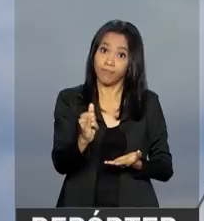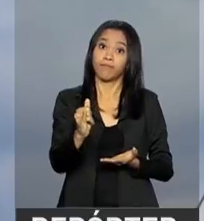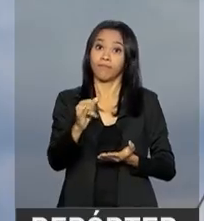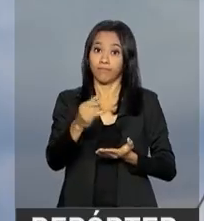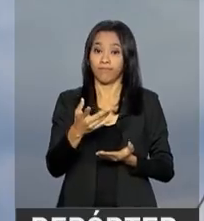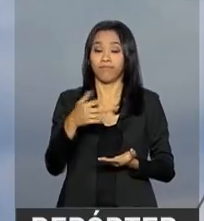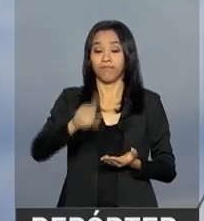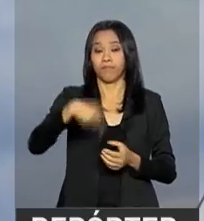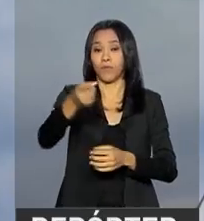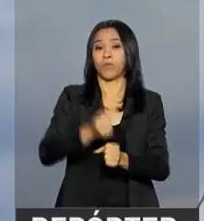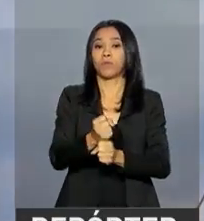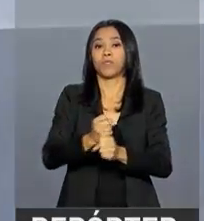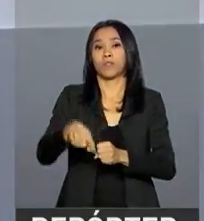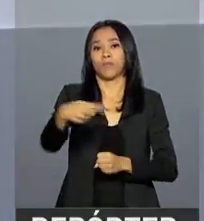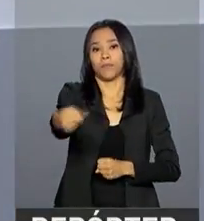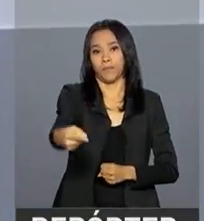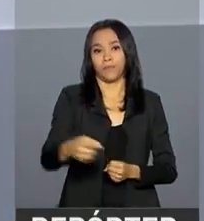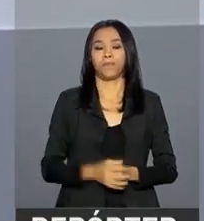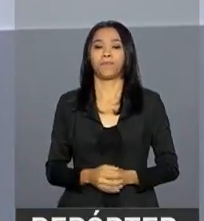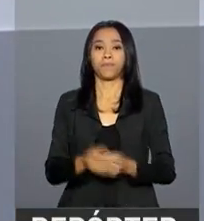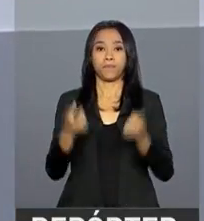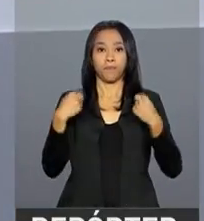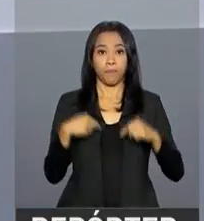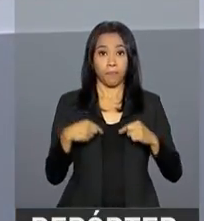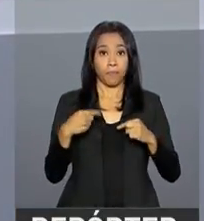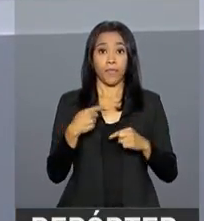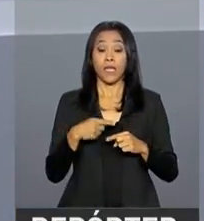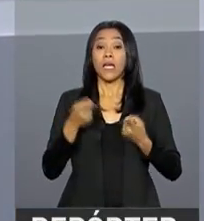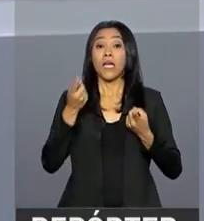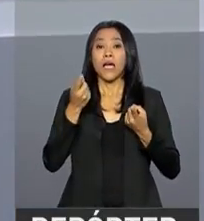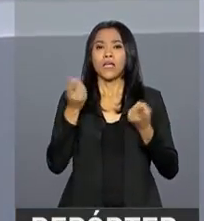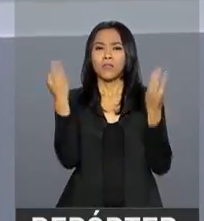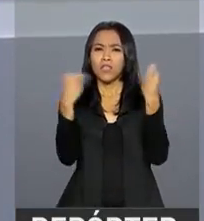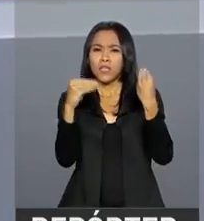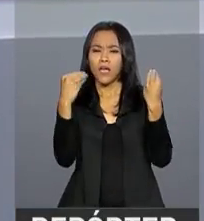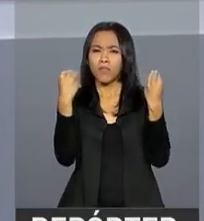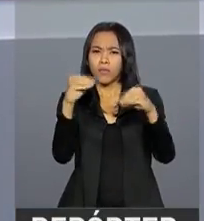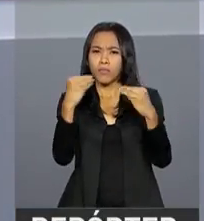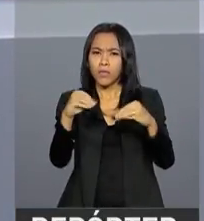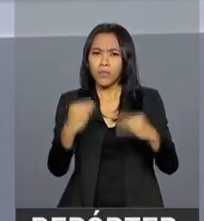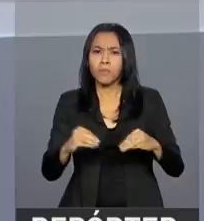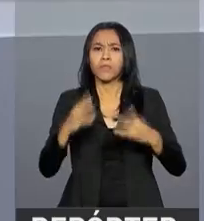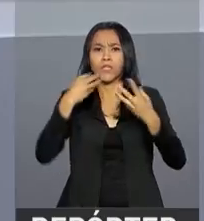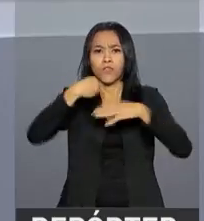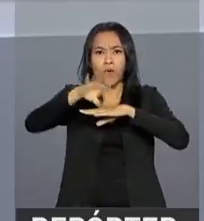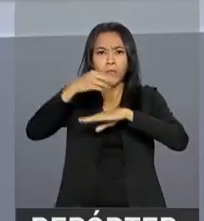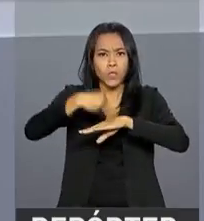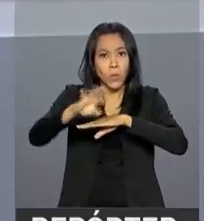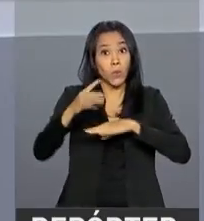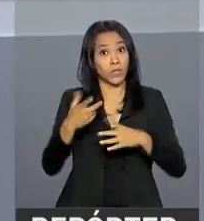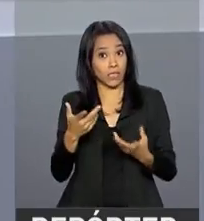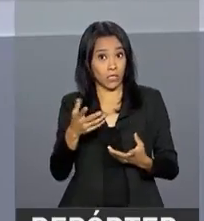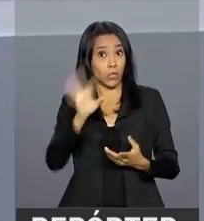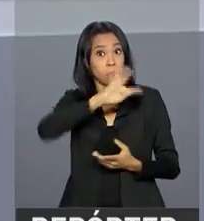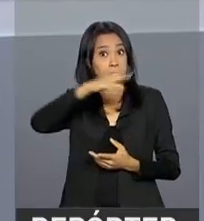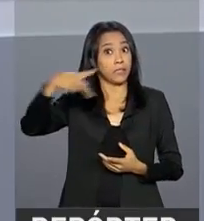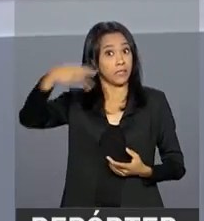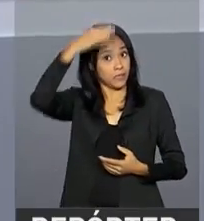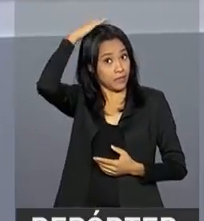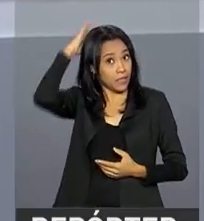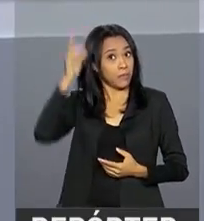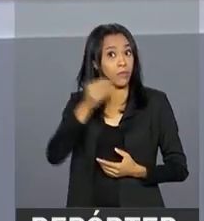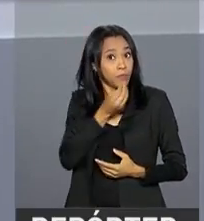anos diante de notícias divulgadas pela imprensa de que o presidente michel temer poderia ser candidato à reeleição